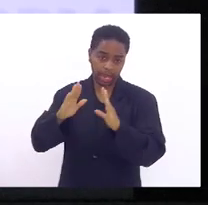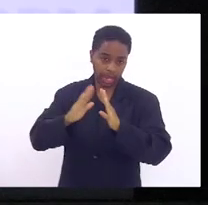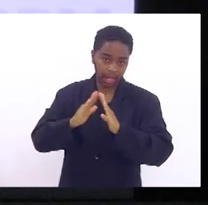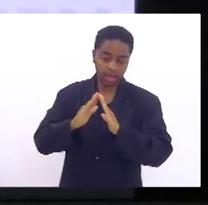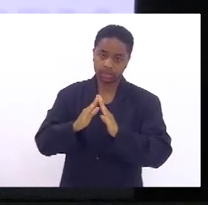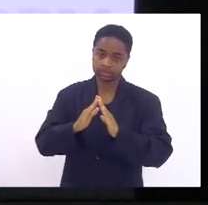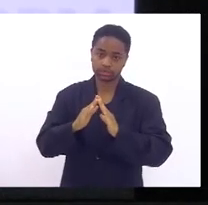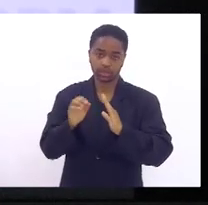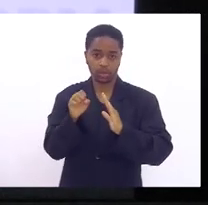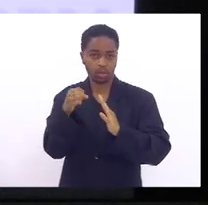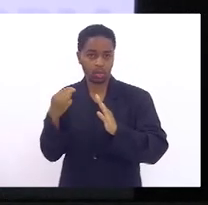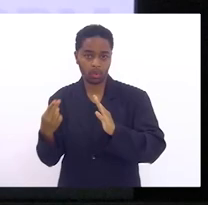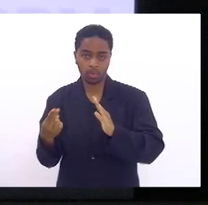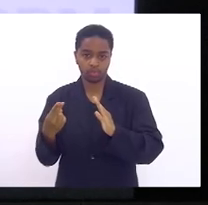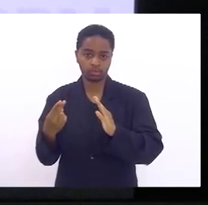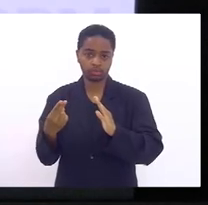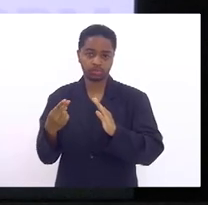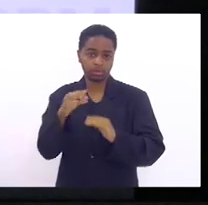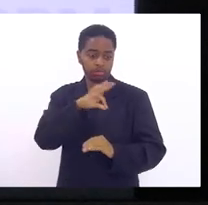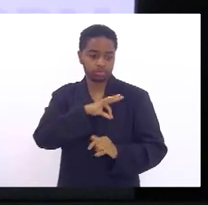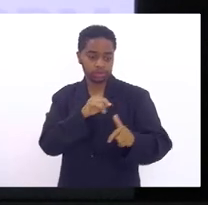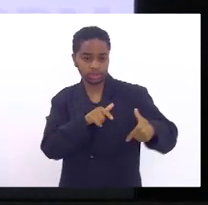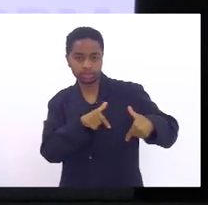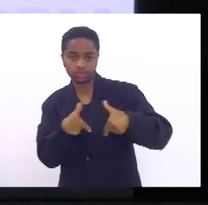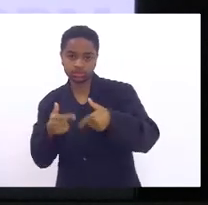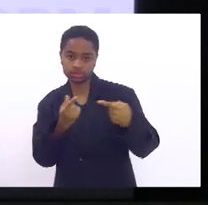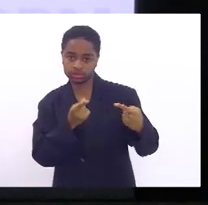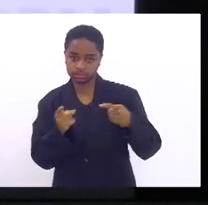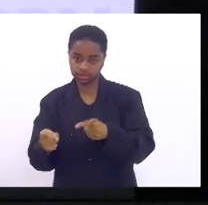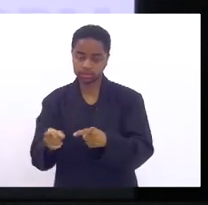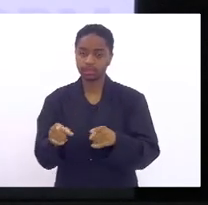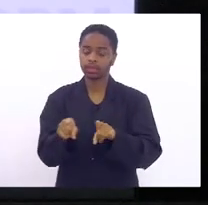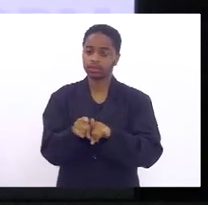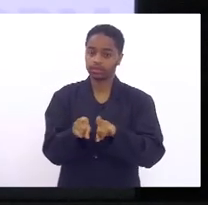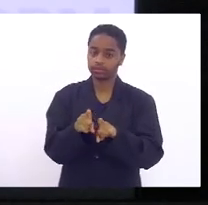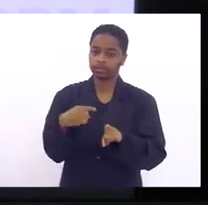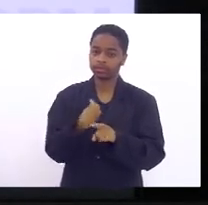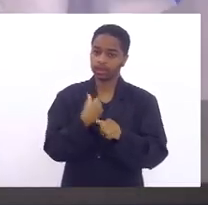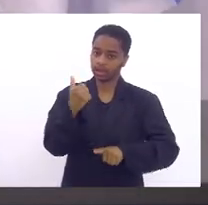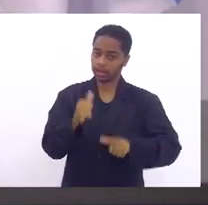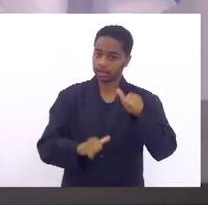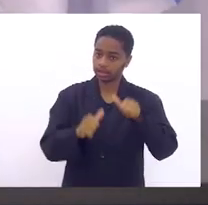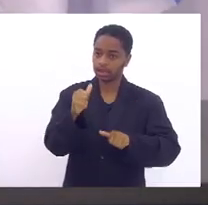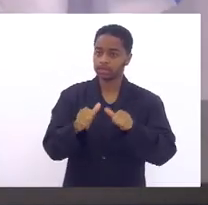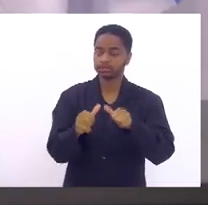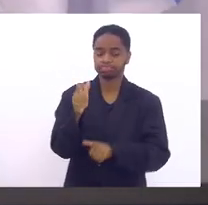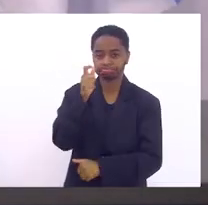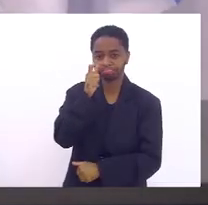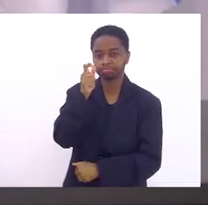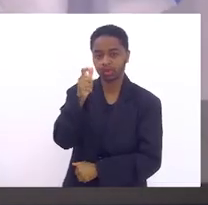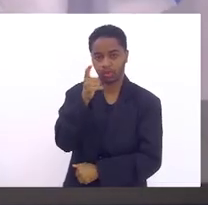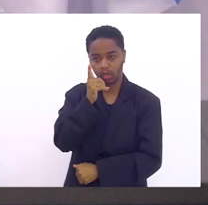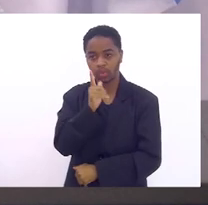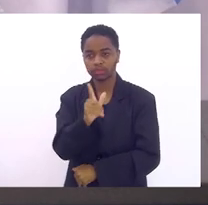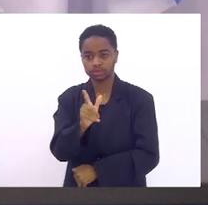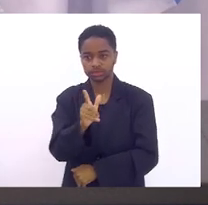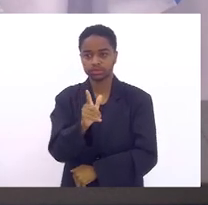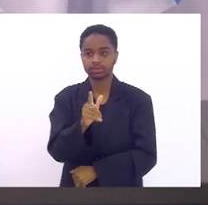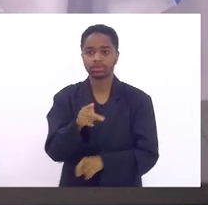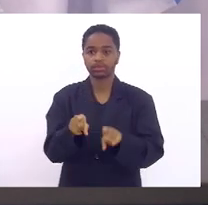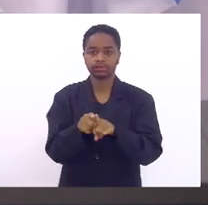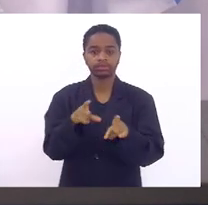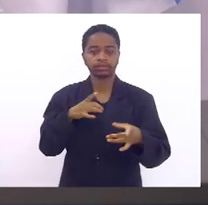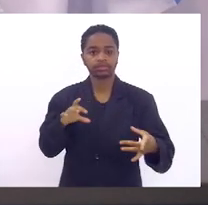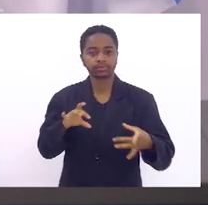casas sejam em ações policiais então a gente pode fazer uma análise aqui muito interessante também contando com a parceria com